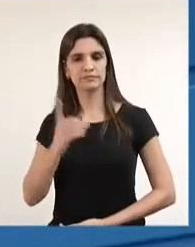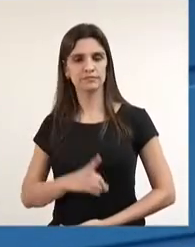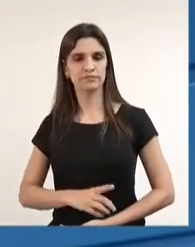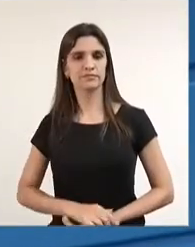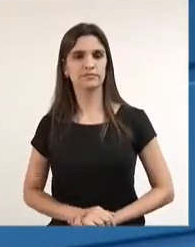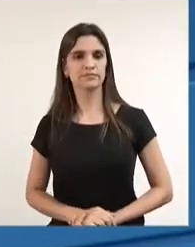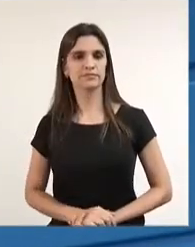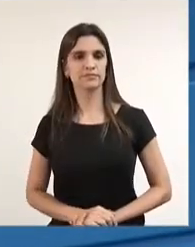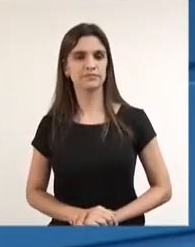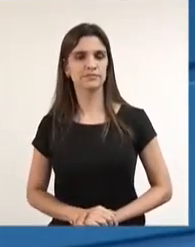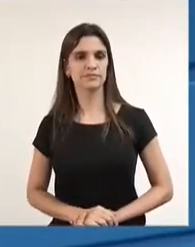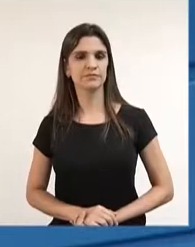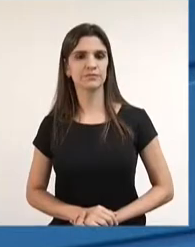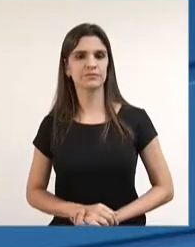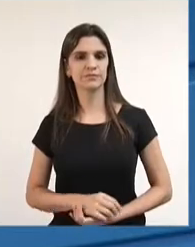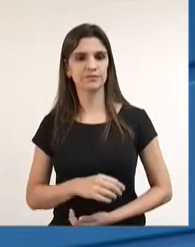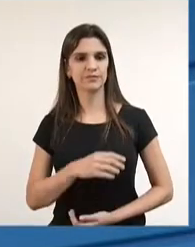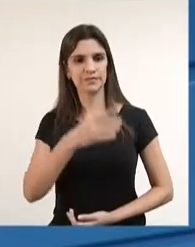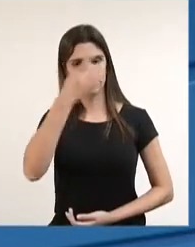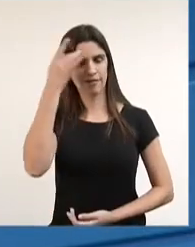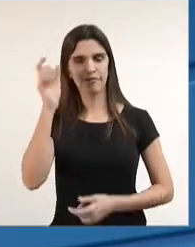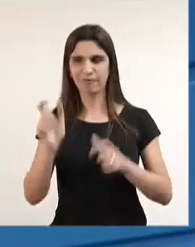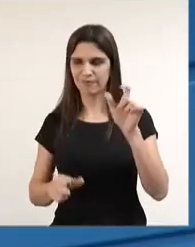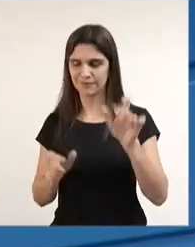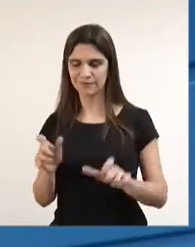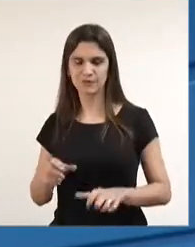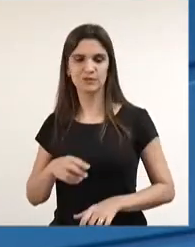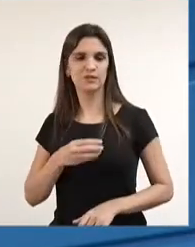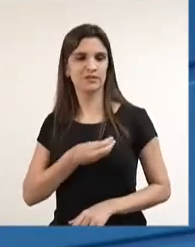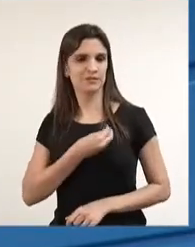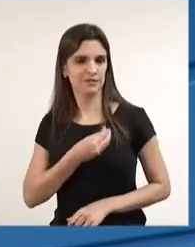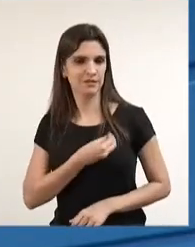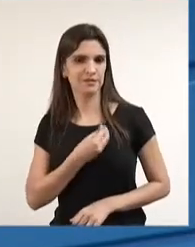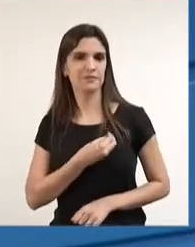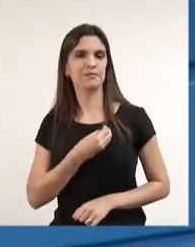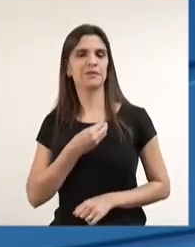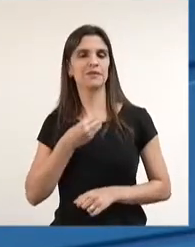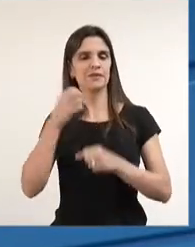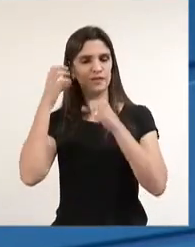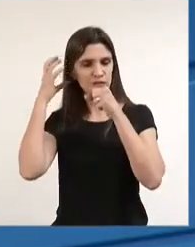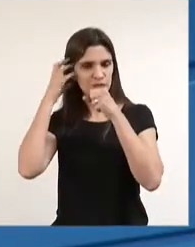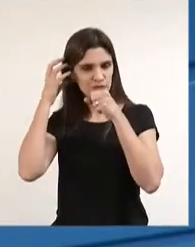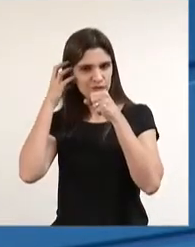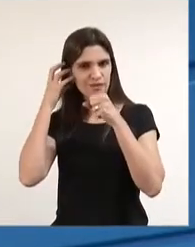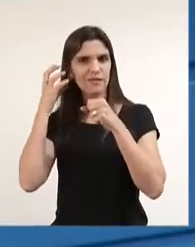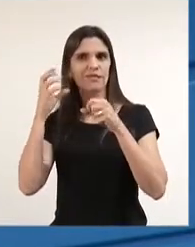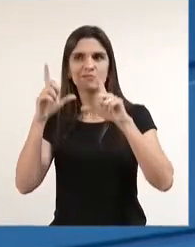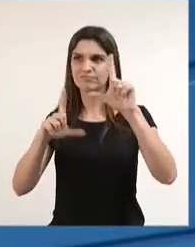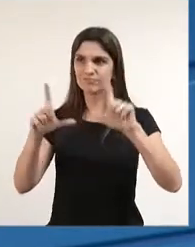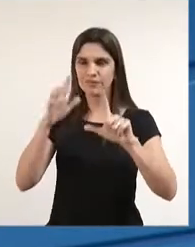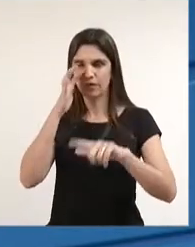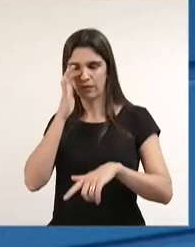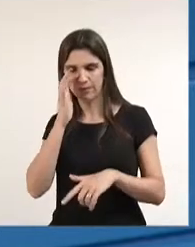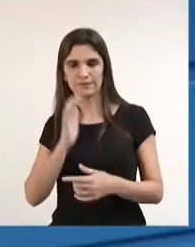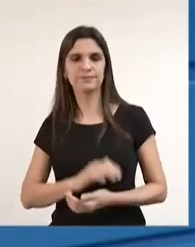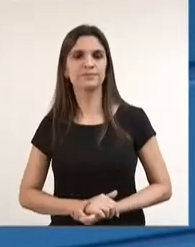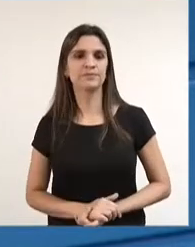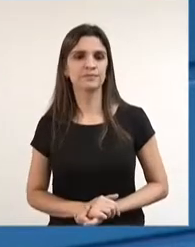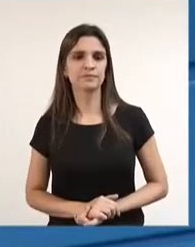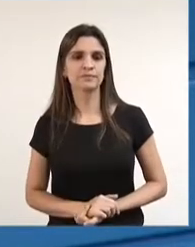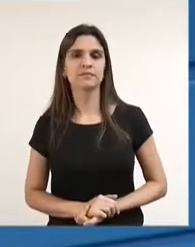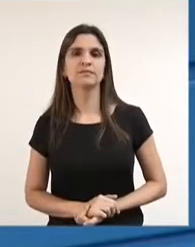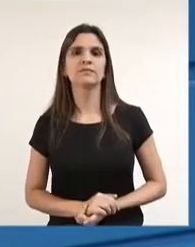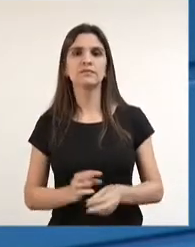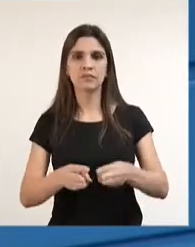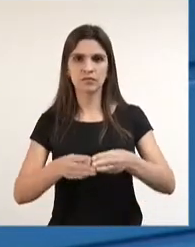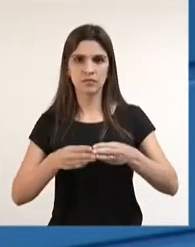público presente nessa casa, público que nos assiste, nos ouve pela TV e rádio, Assembleia, imprensa aqui presente, funcionários dessa casa. Moção de